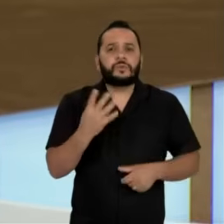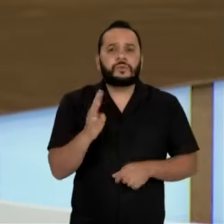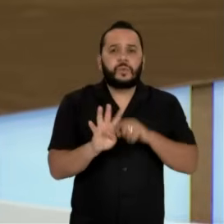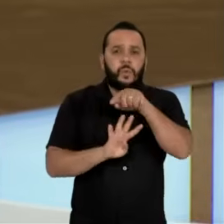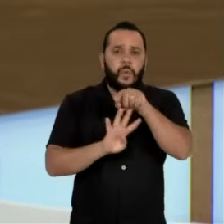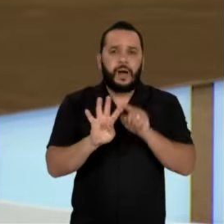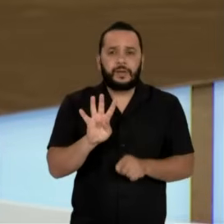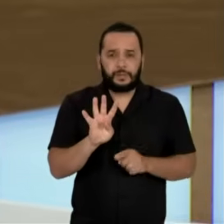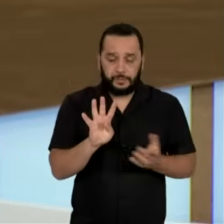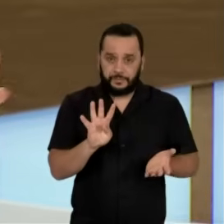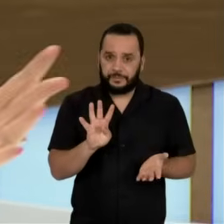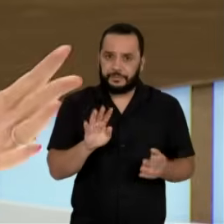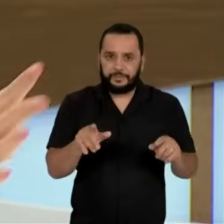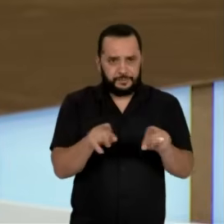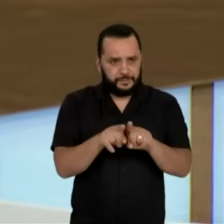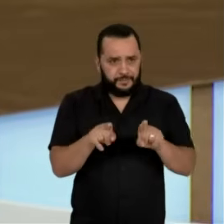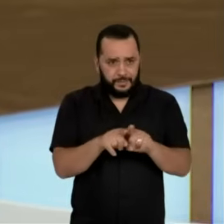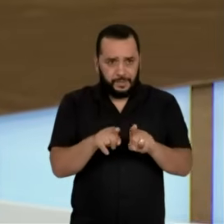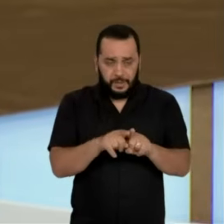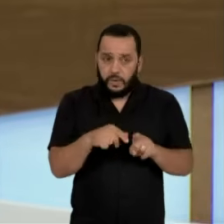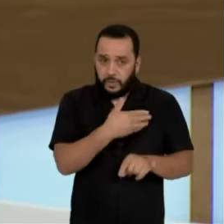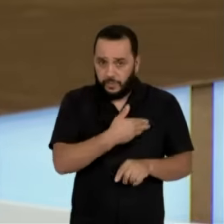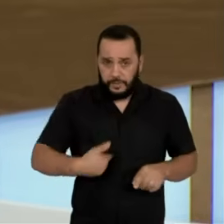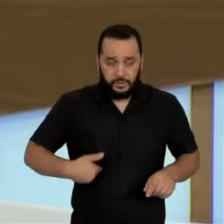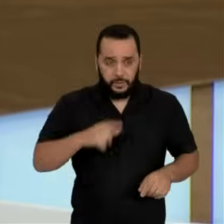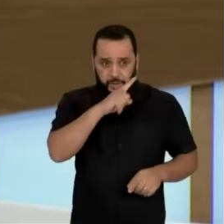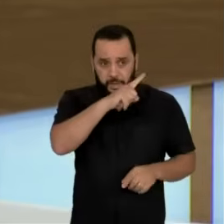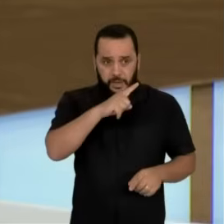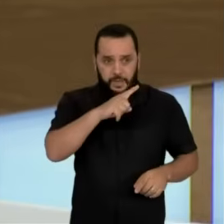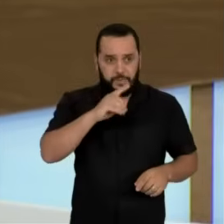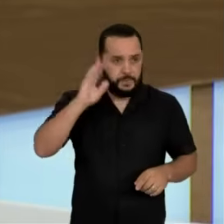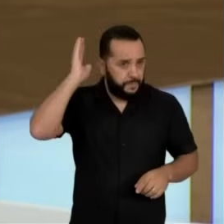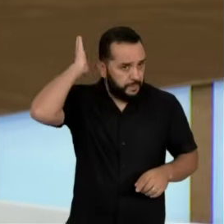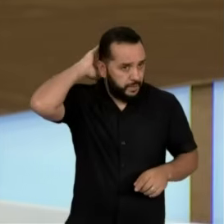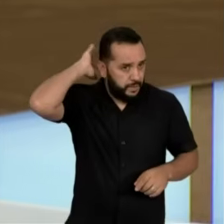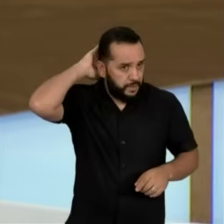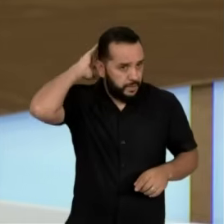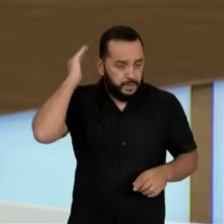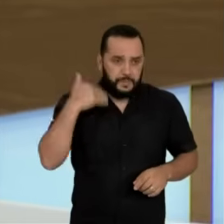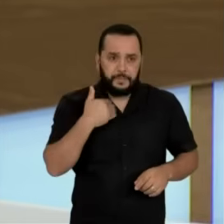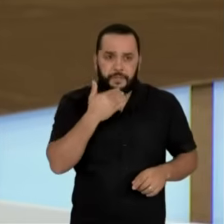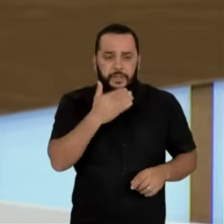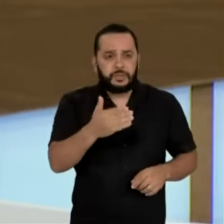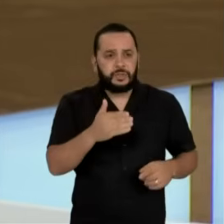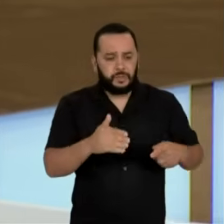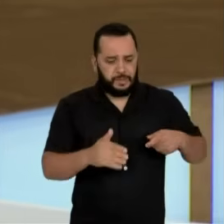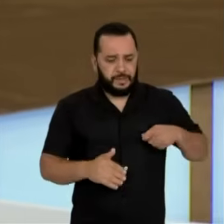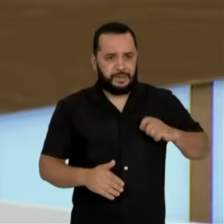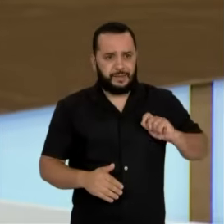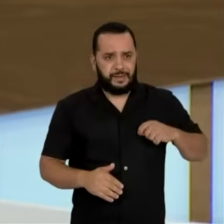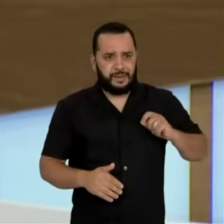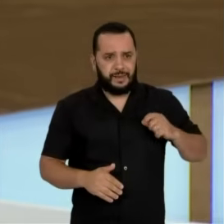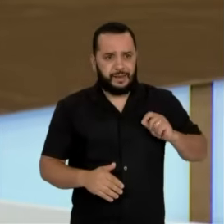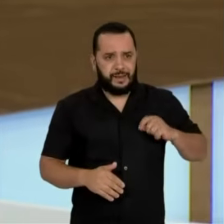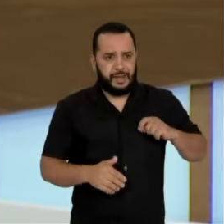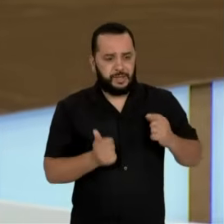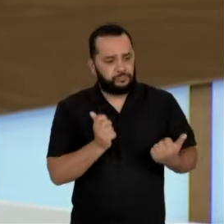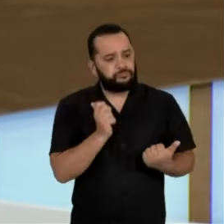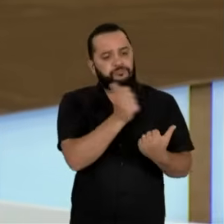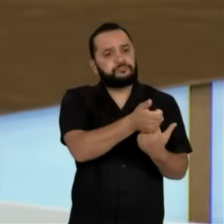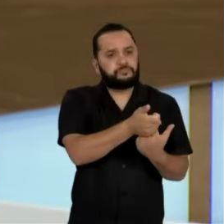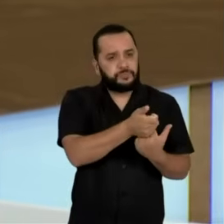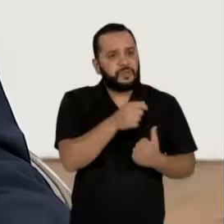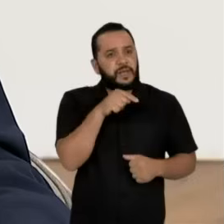brigadistas? Queria perguntar para o senhor também, o governador do Pará, ele pediu para mudar o delegado. Como é que está o relacionamento com esse novo delegado